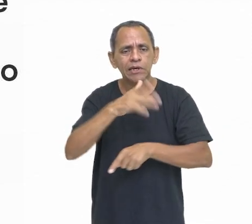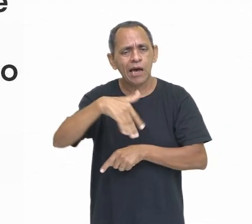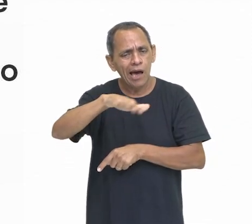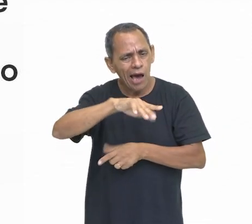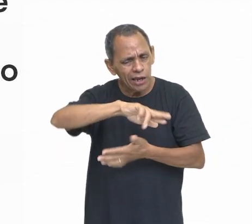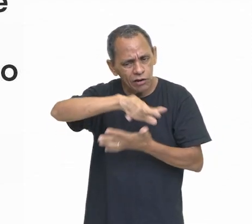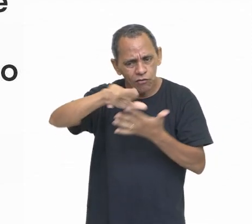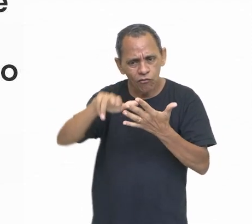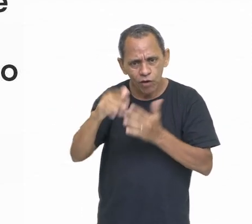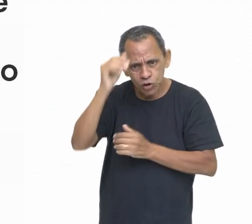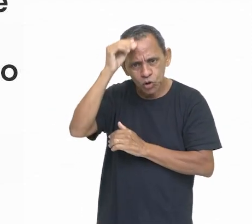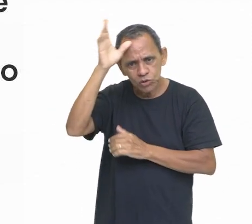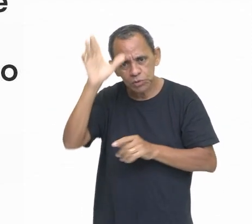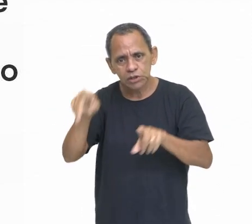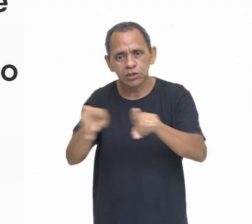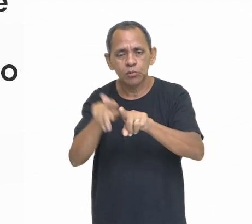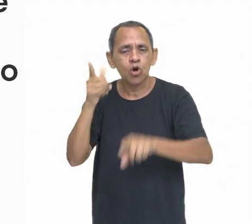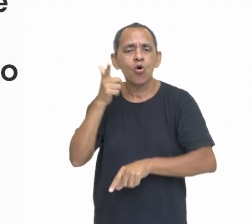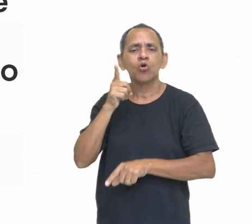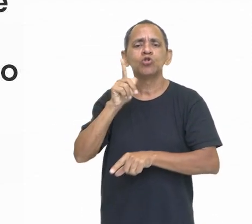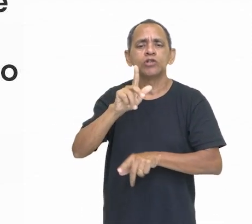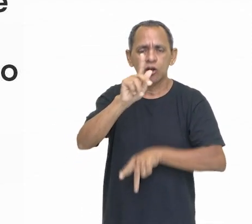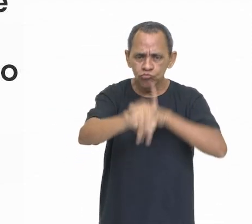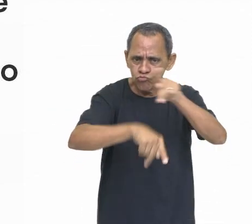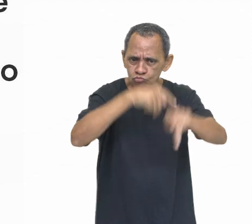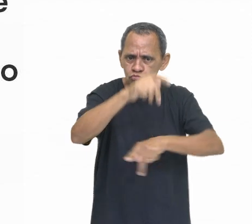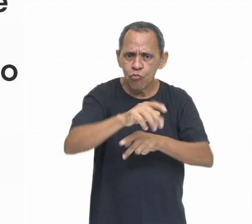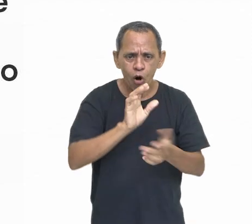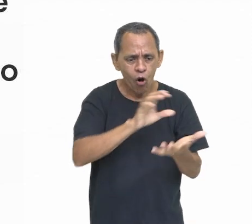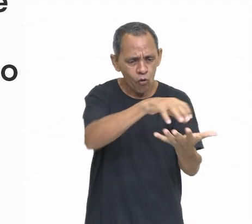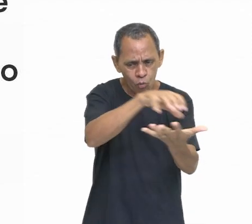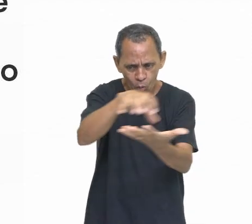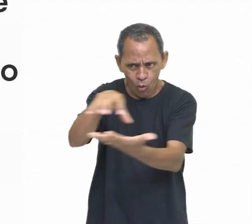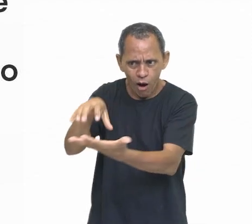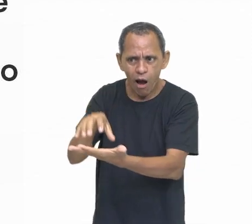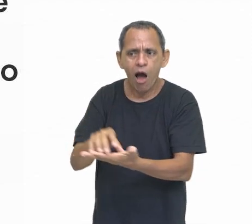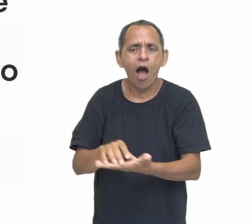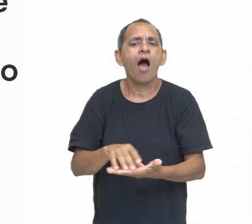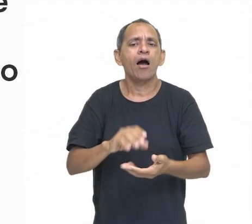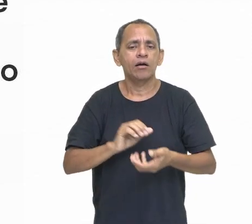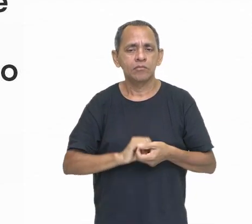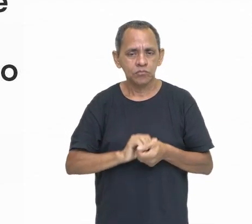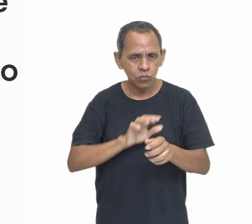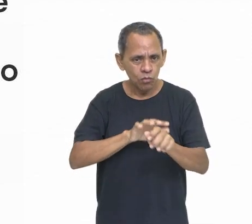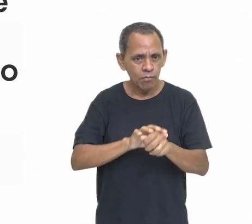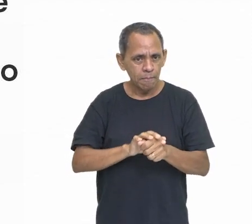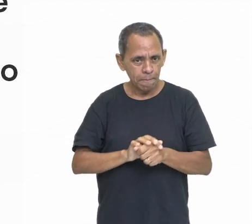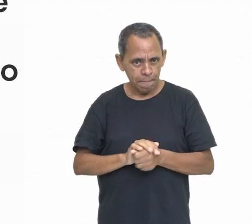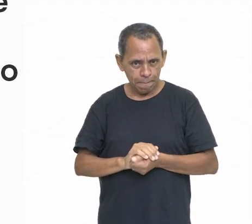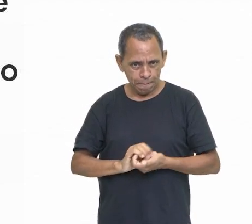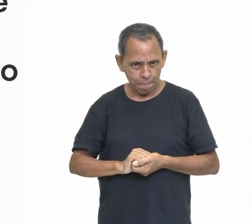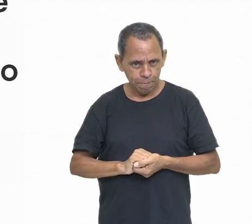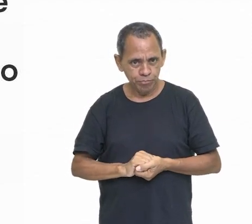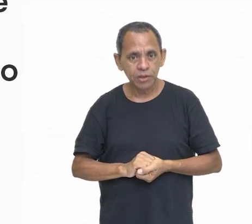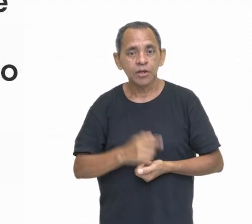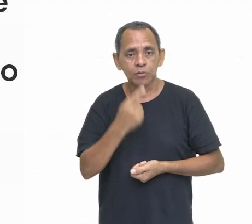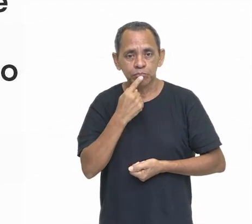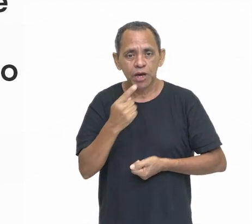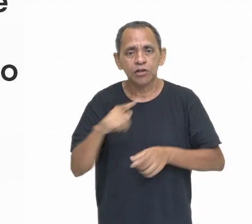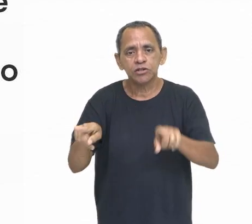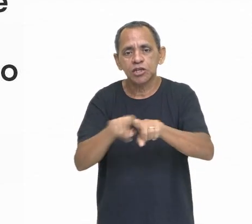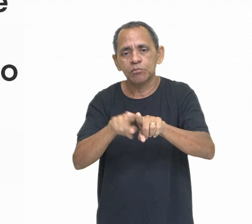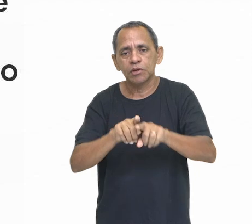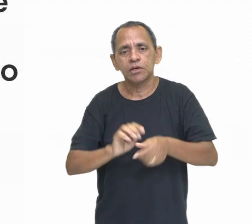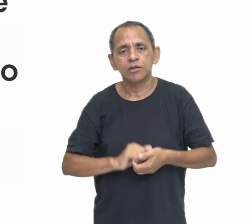conhecimento. Conquistaram povos vizinhos, né, e formaram um império poderoso que se estendia